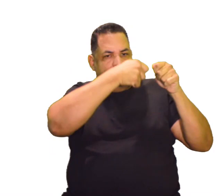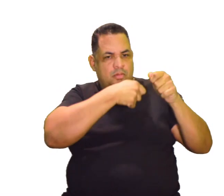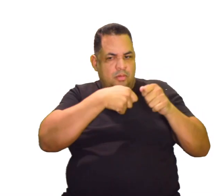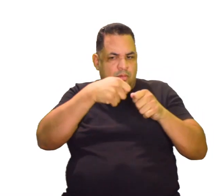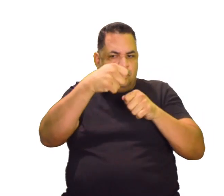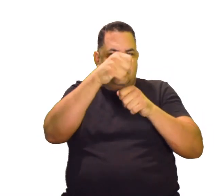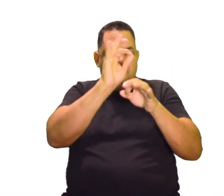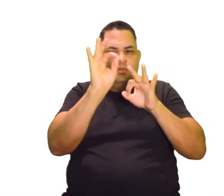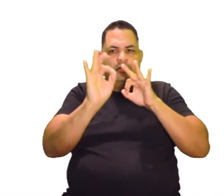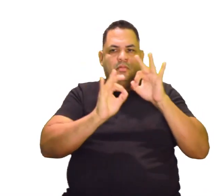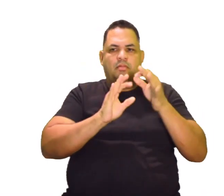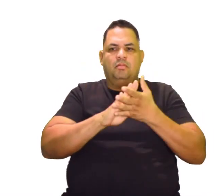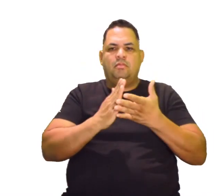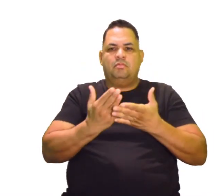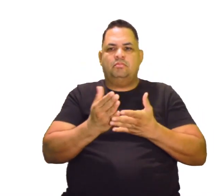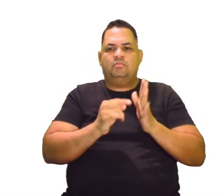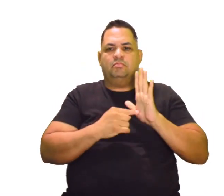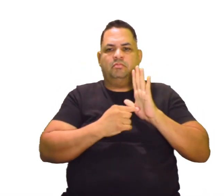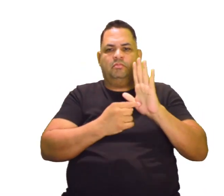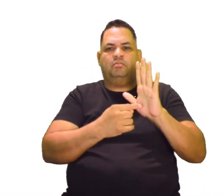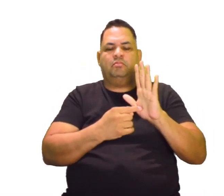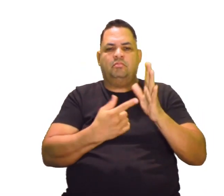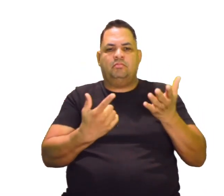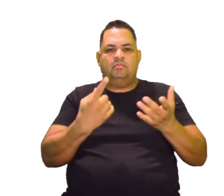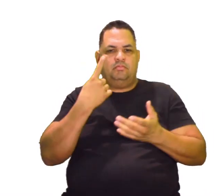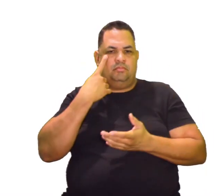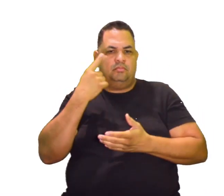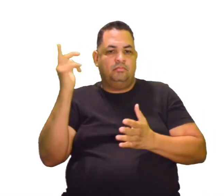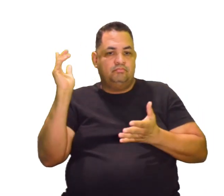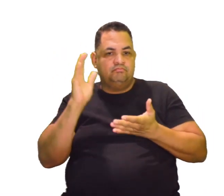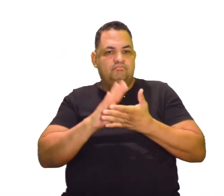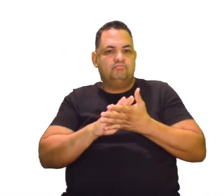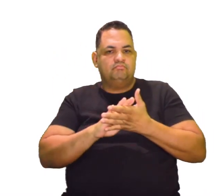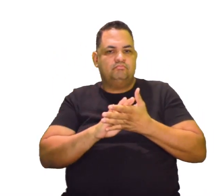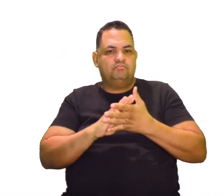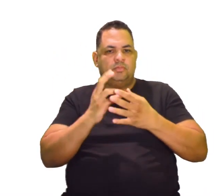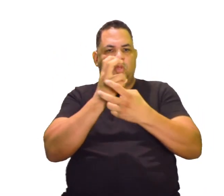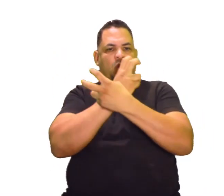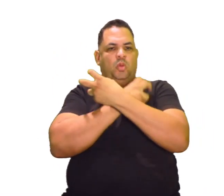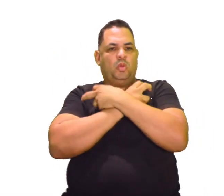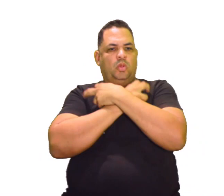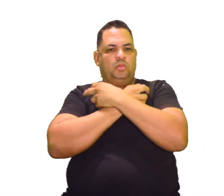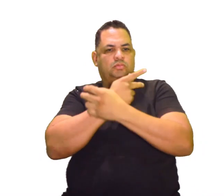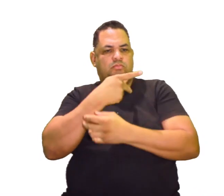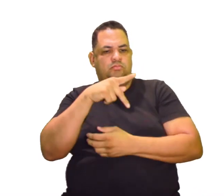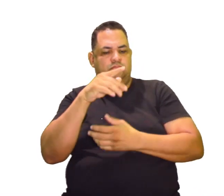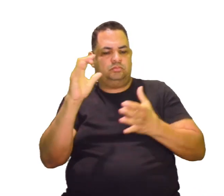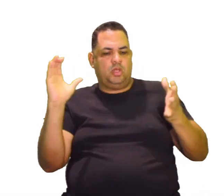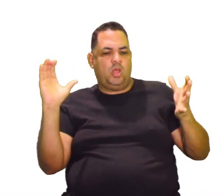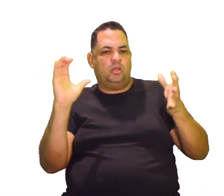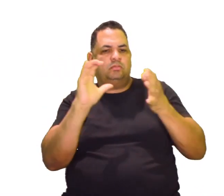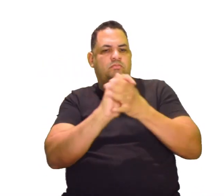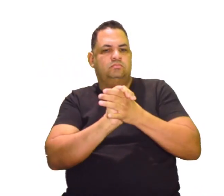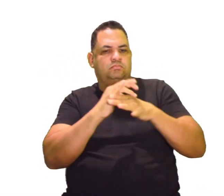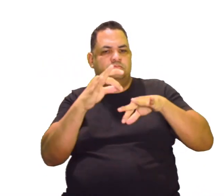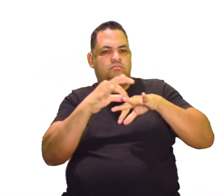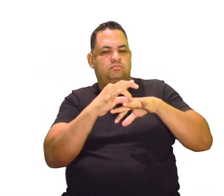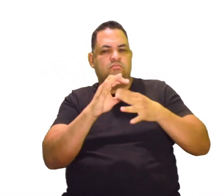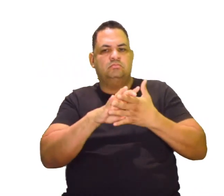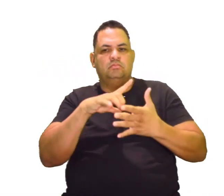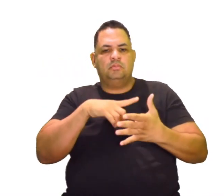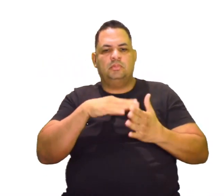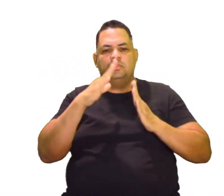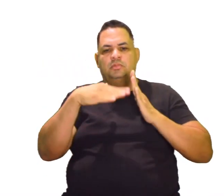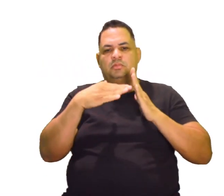calcária, que nós observamos, né, provavelmente Faraó e sua esposa. Tem uma outra pintura feita de